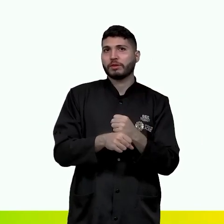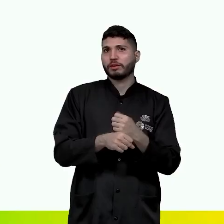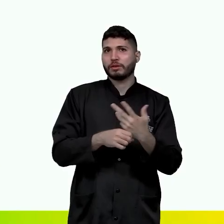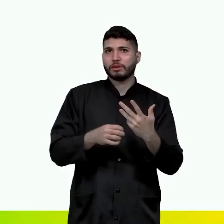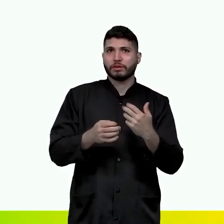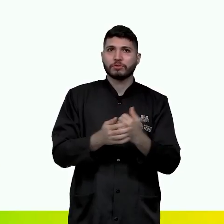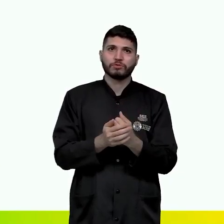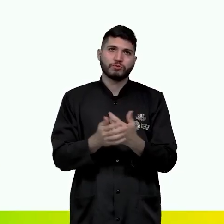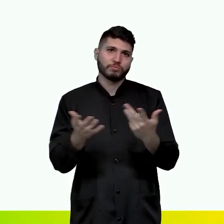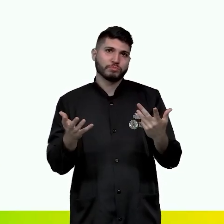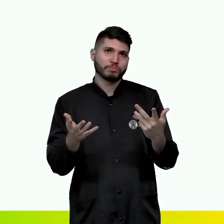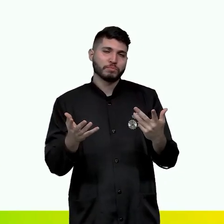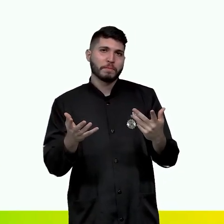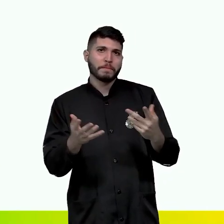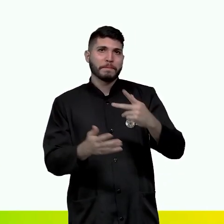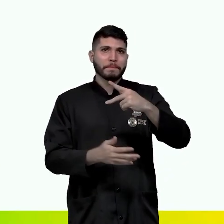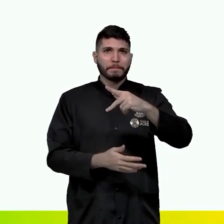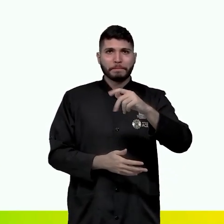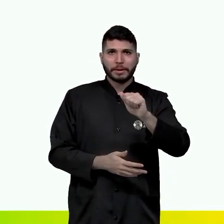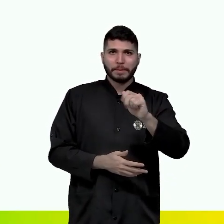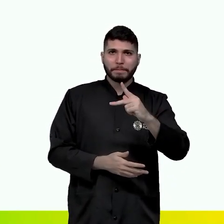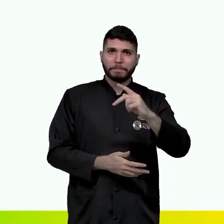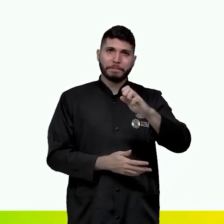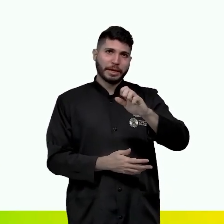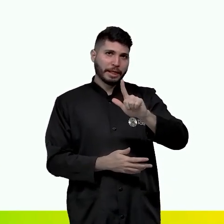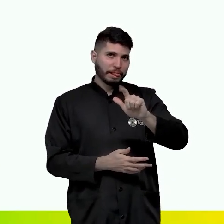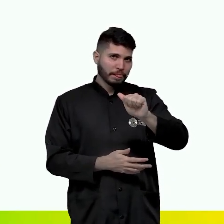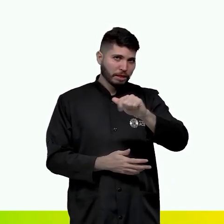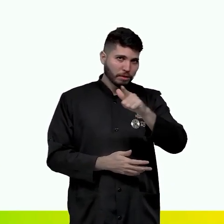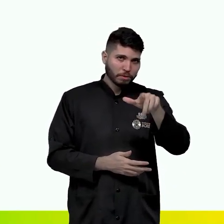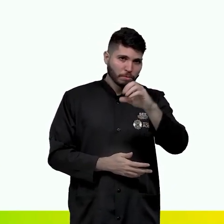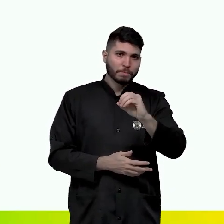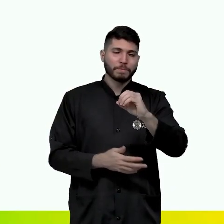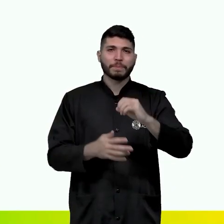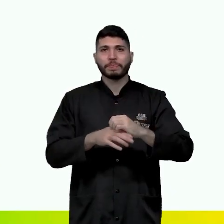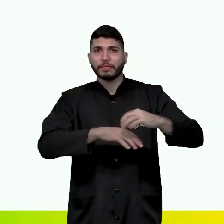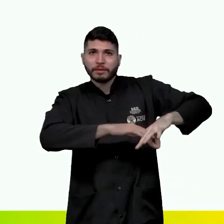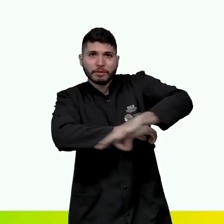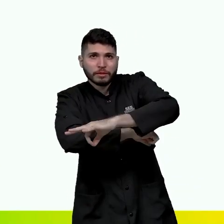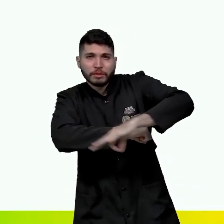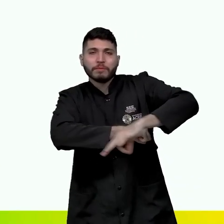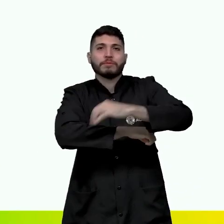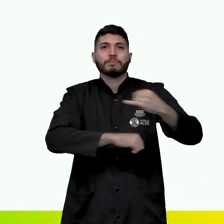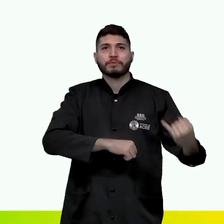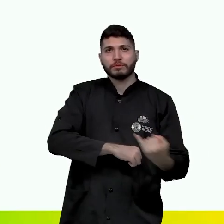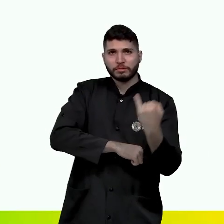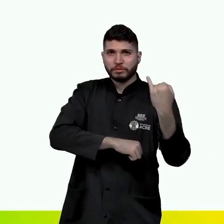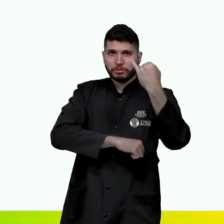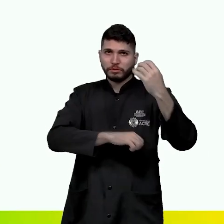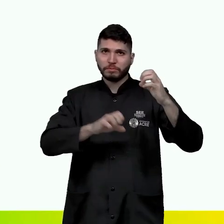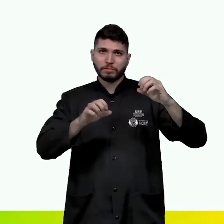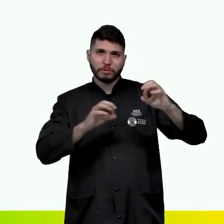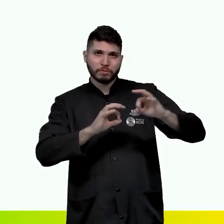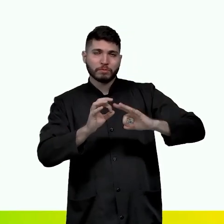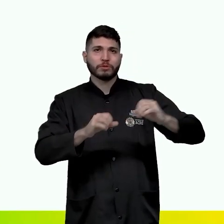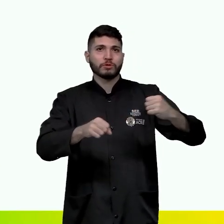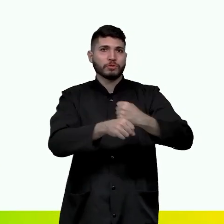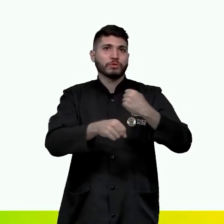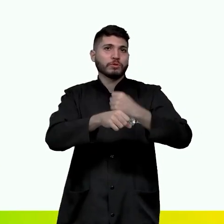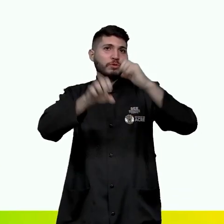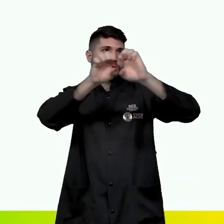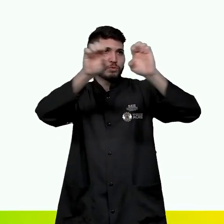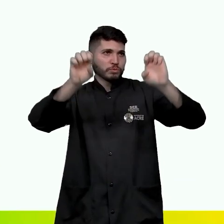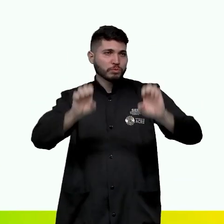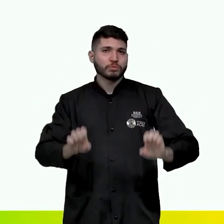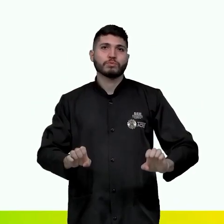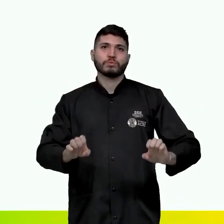uma caixa. Na arquitetura também é importante para projetar fachadas, estrutura e coberturas